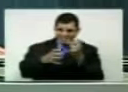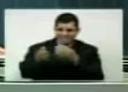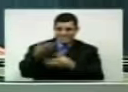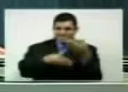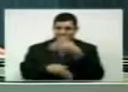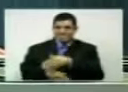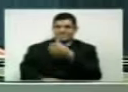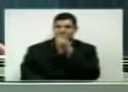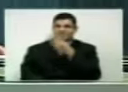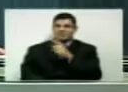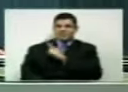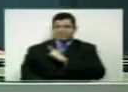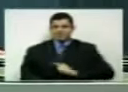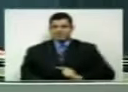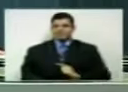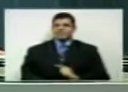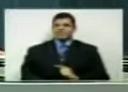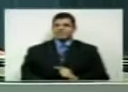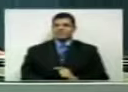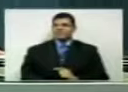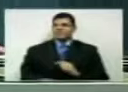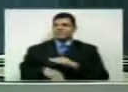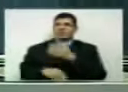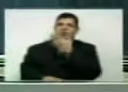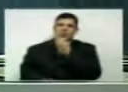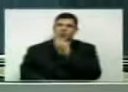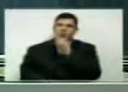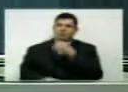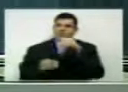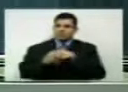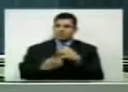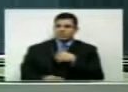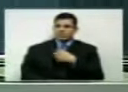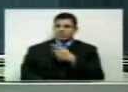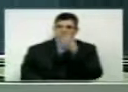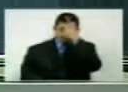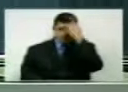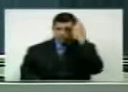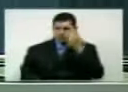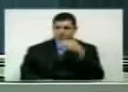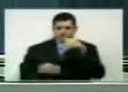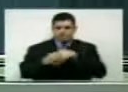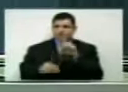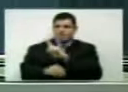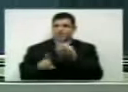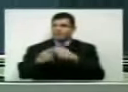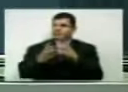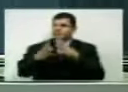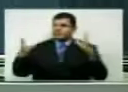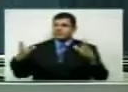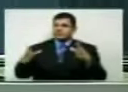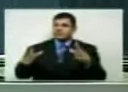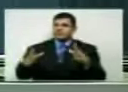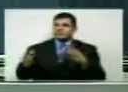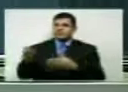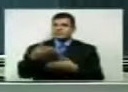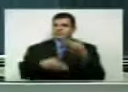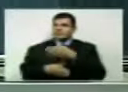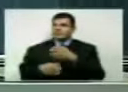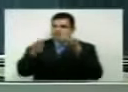fragilização do governador Omar Aziz. É um homem legitimado pela vontade do povo. Eu não votei nele, mas a grande maioria votou. Ele